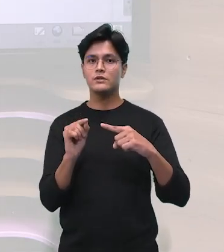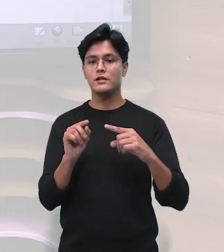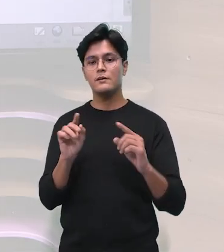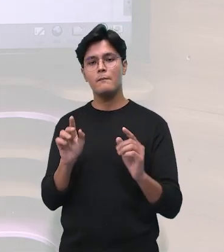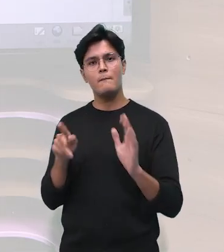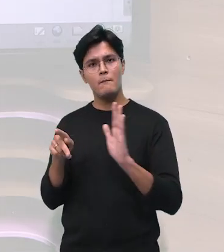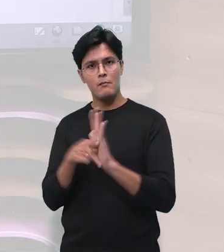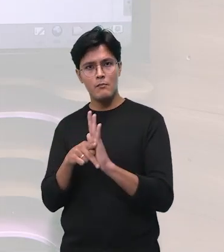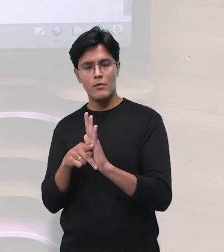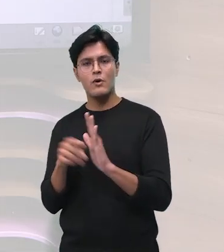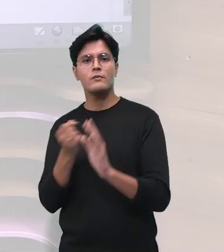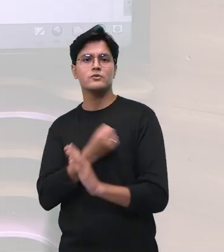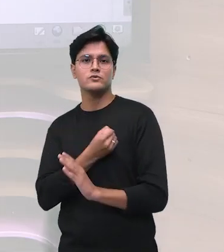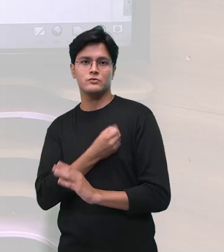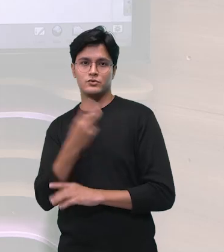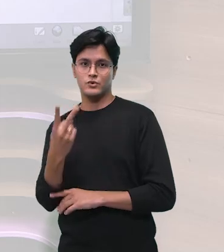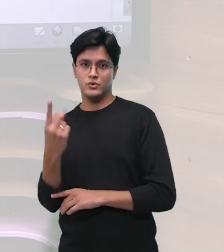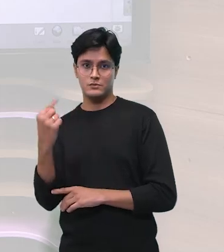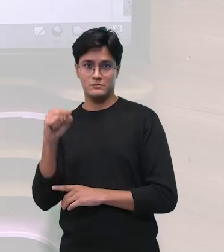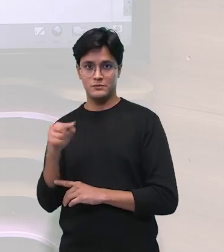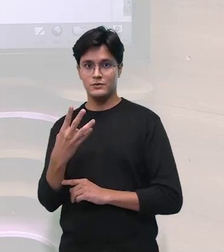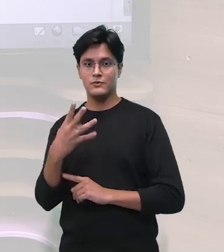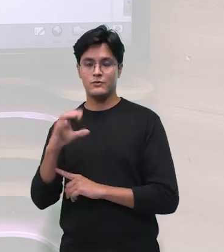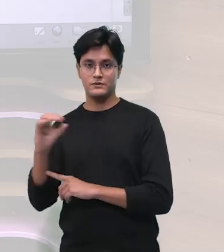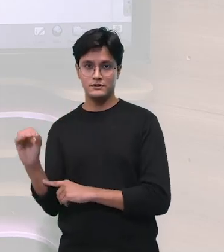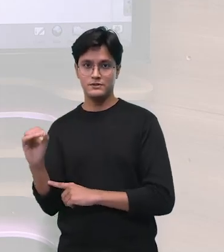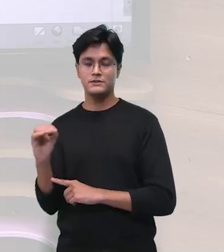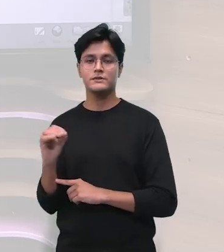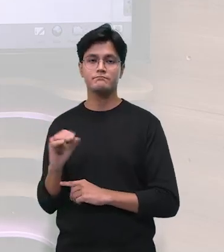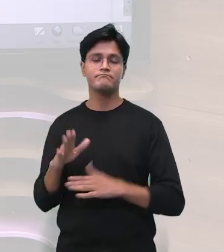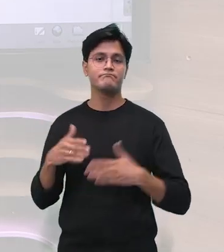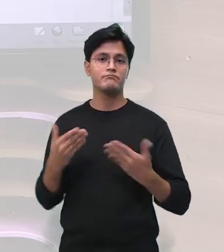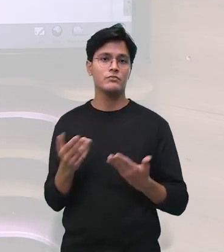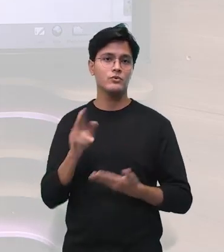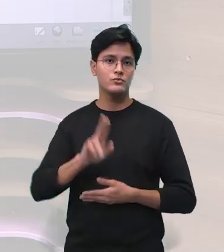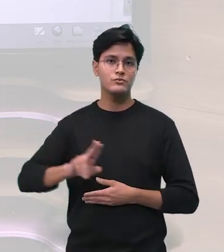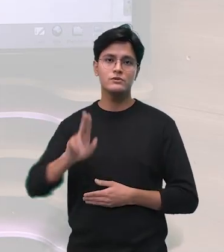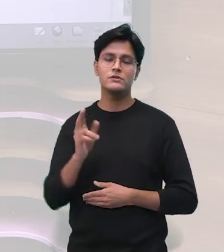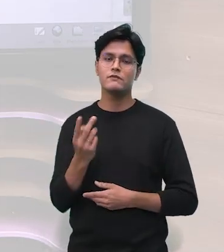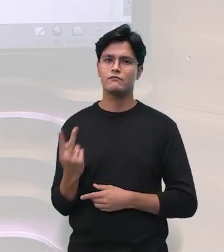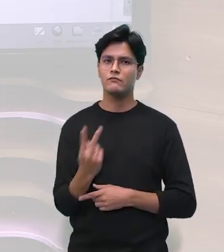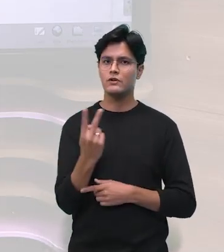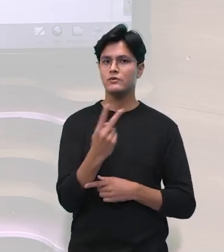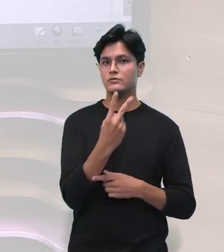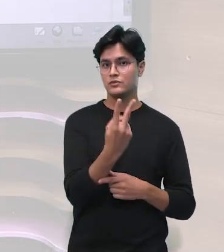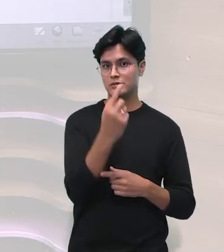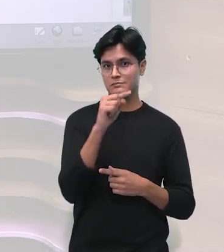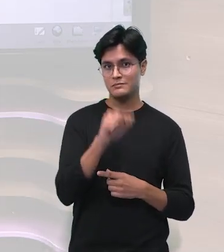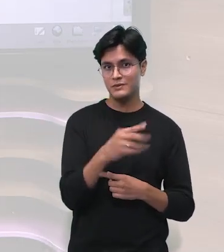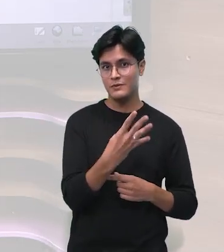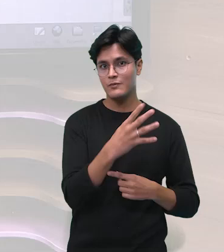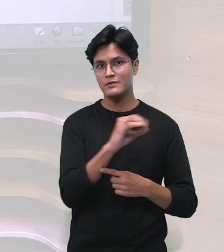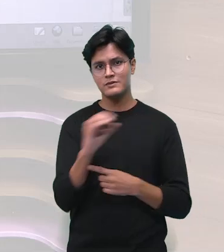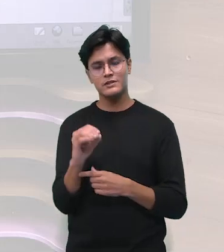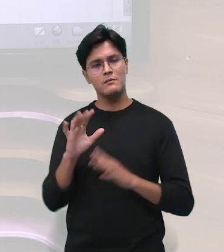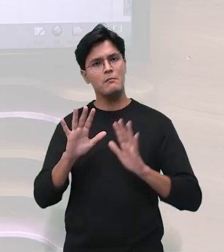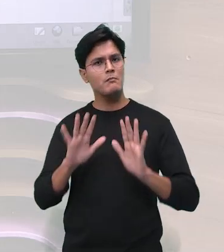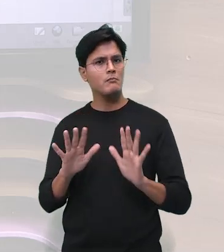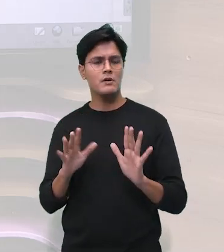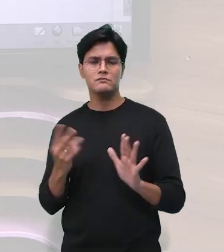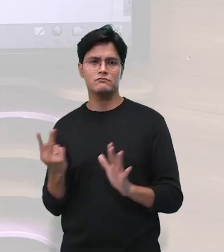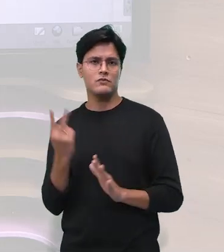2.400, tá? Eu usei aqui o valor de 2.400, mas pode ser qualquer valor. O que você tem que entender é que